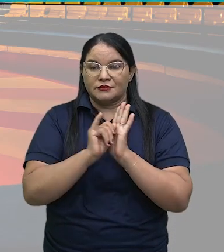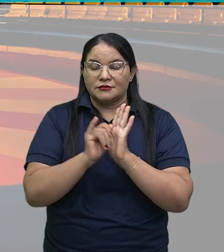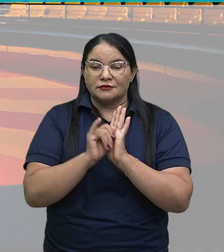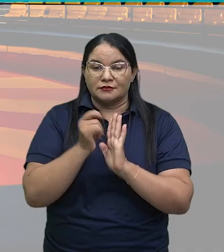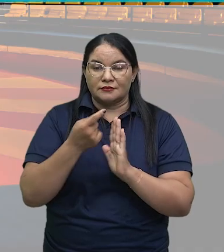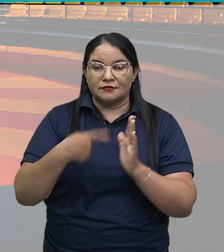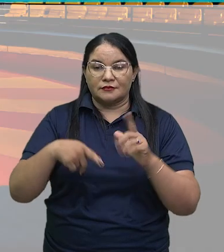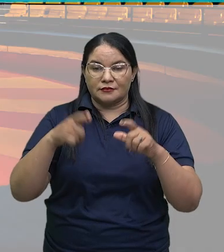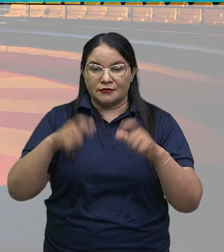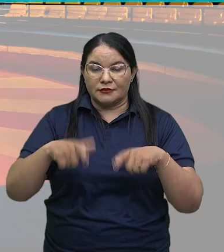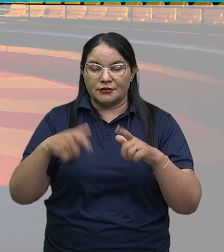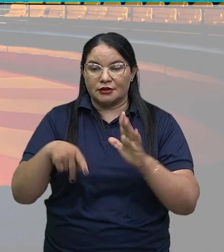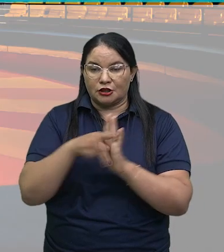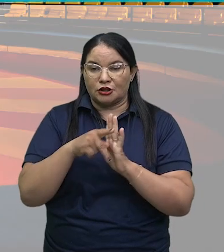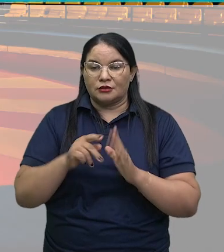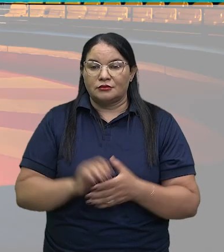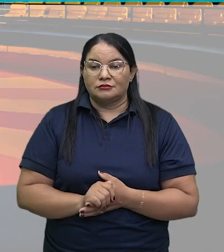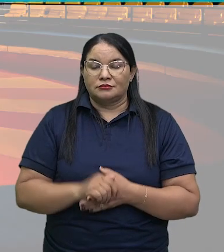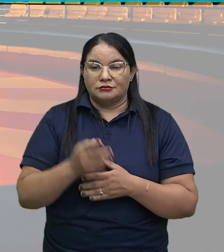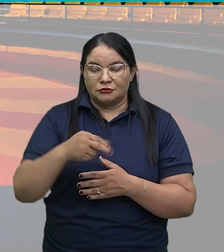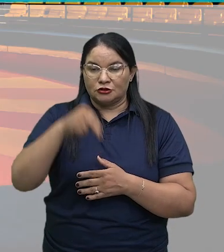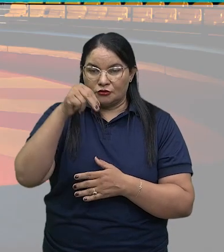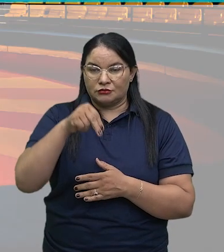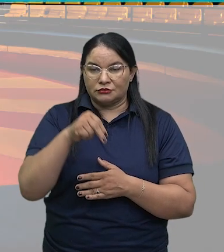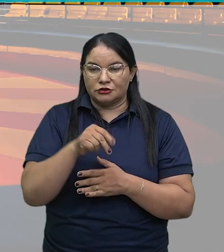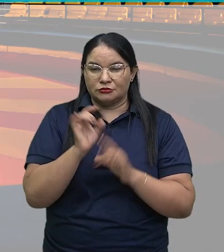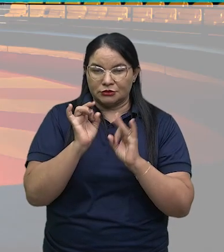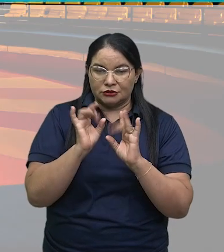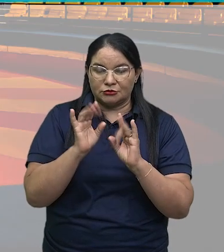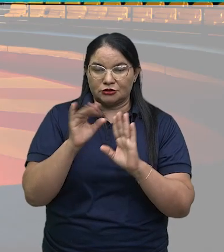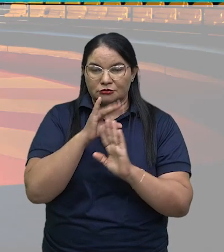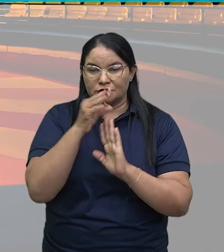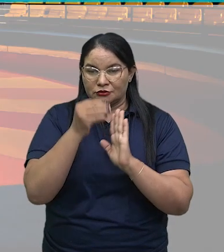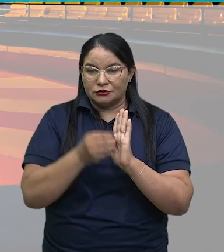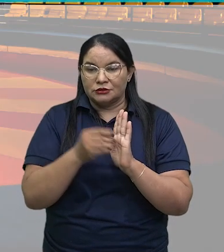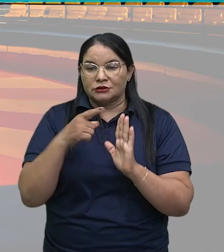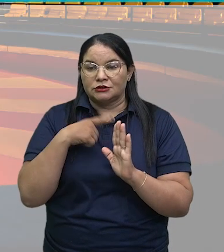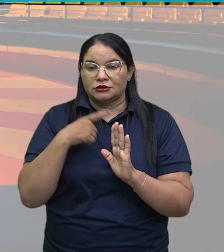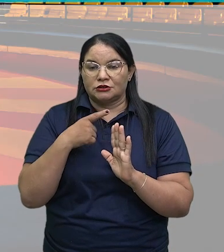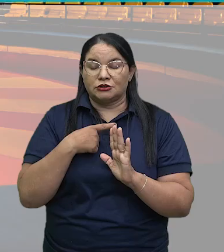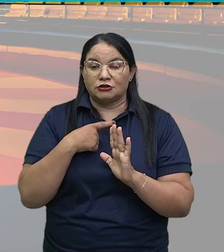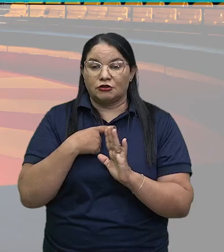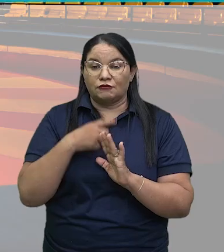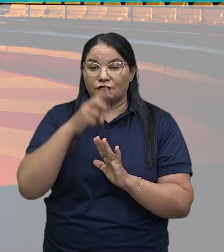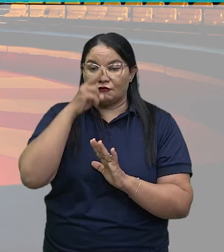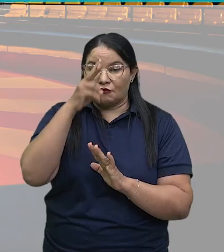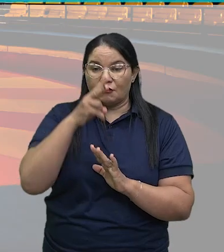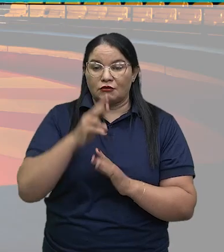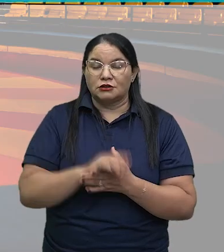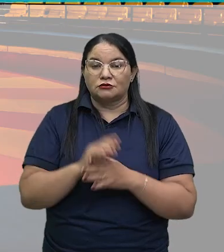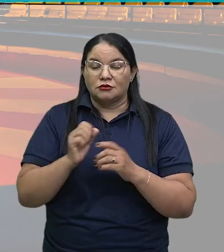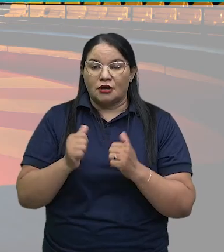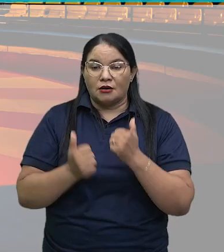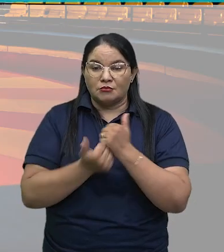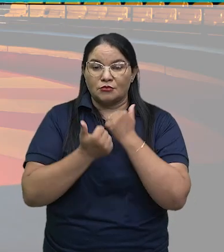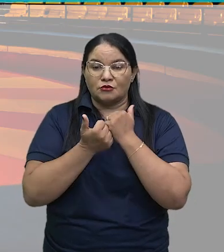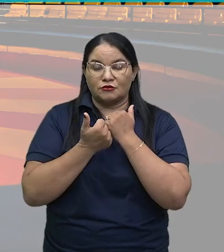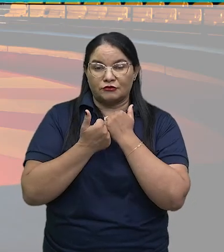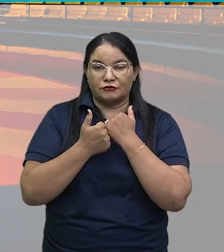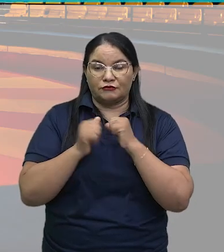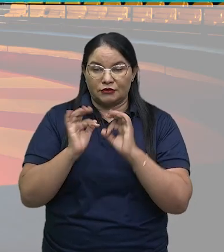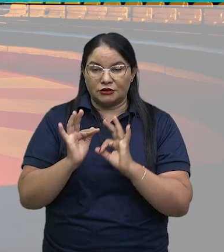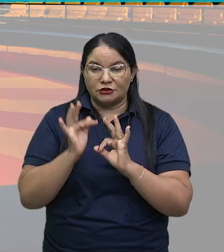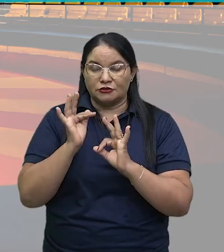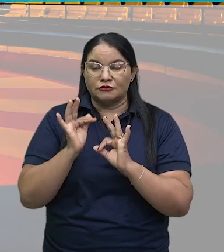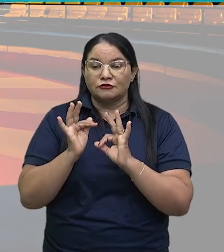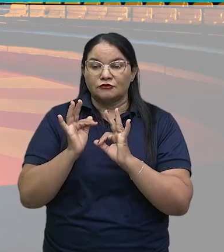Identidade regional. A arte circense na região norte, especialmente no Amazonas, tem se fortalecido com o apoio de festivais,